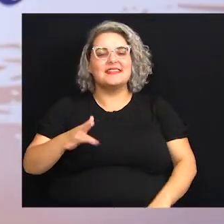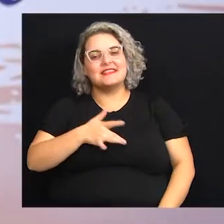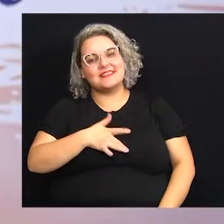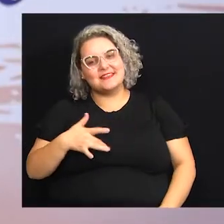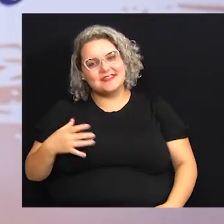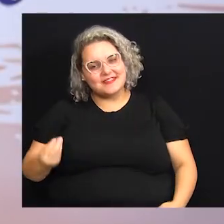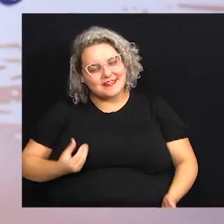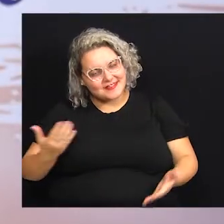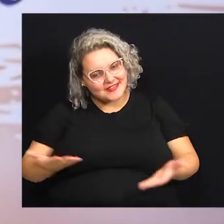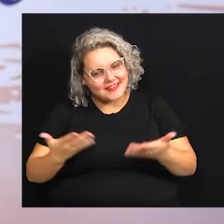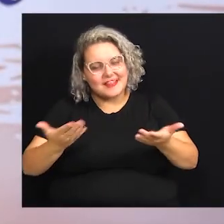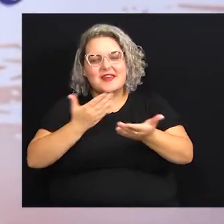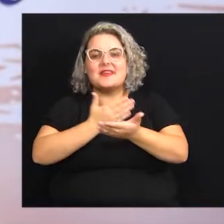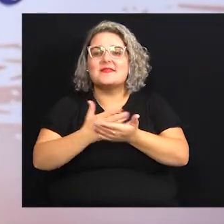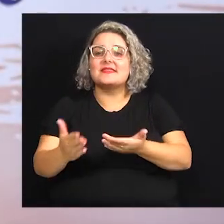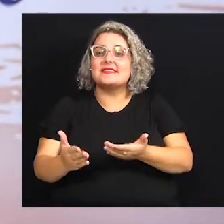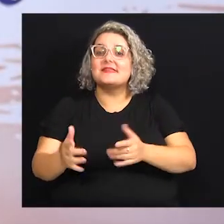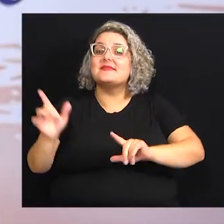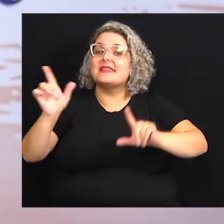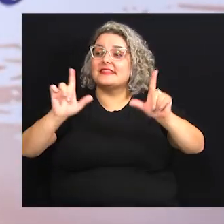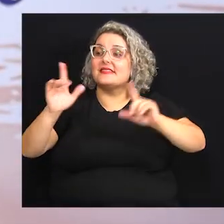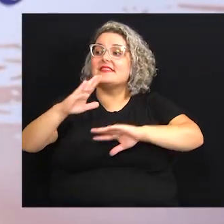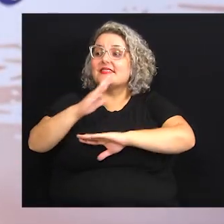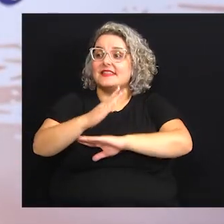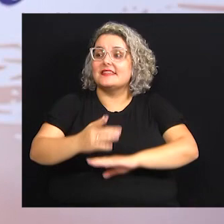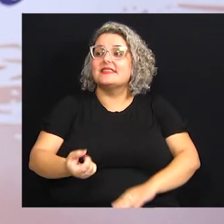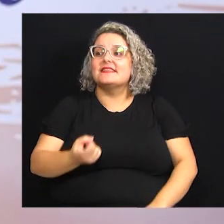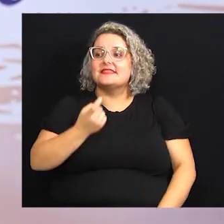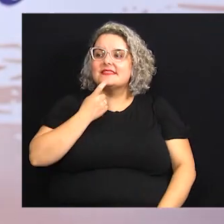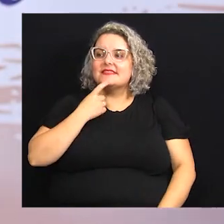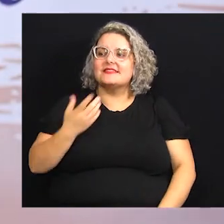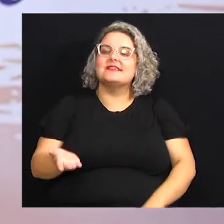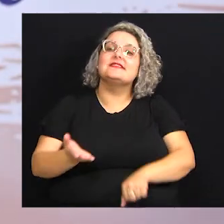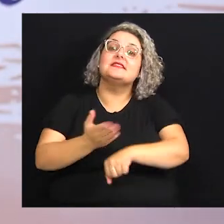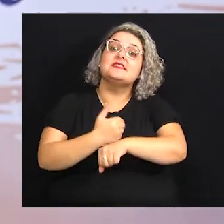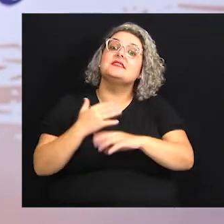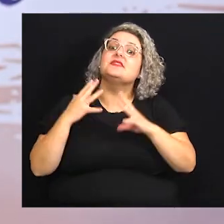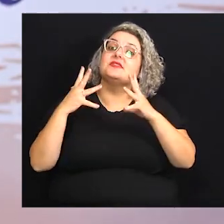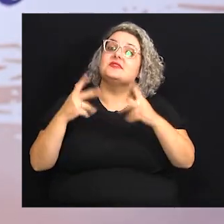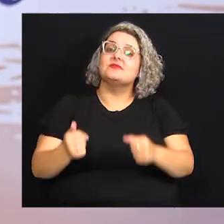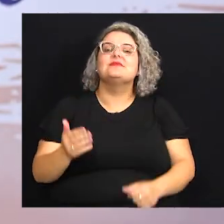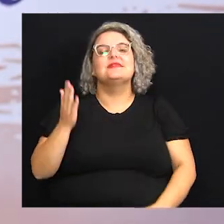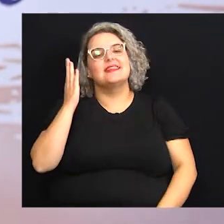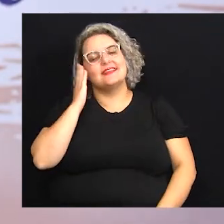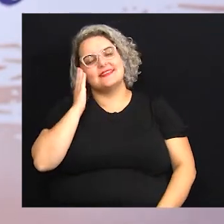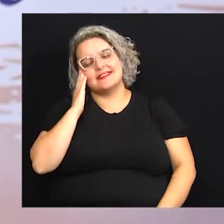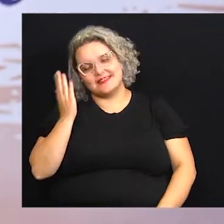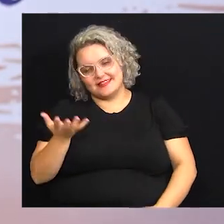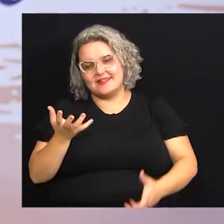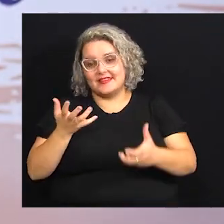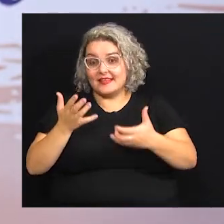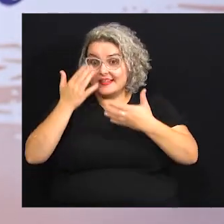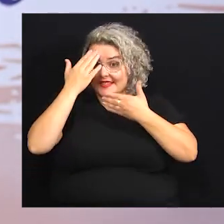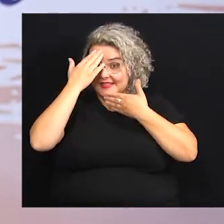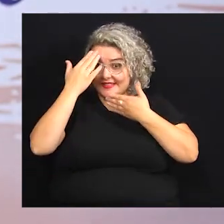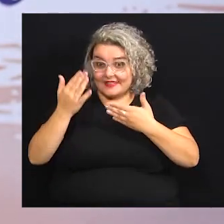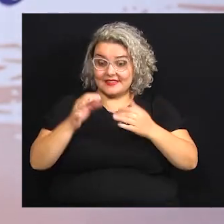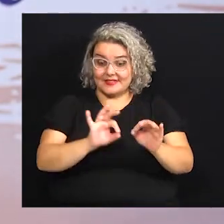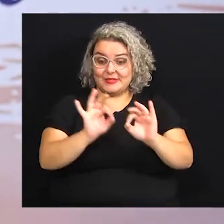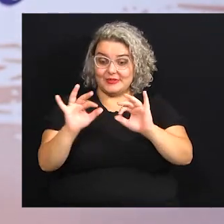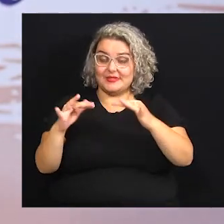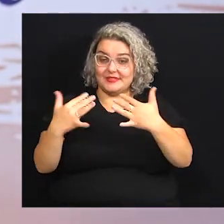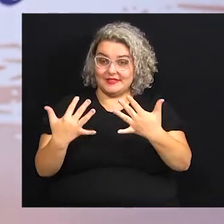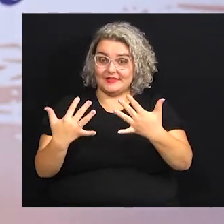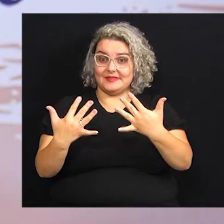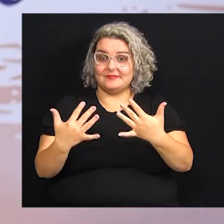mais um Saúde é Vida começando aqui pela tela da TV Câmara Campinas e antes de mais nada, você já sabe, né? Eu quero agradecer a sua